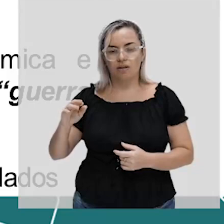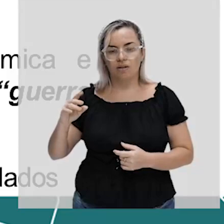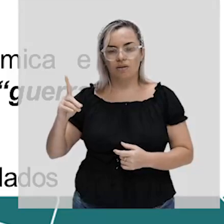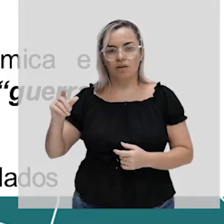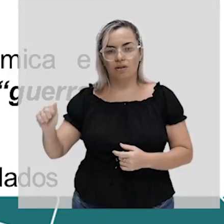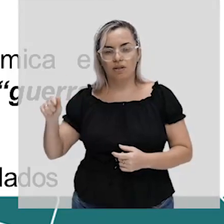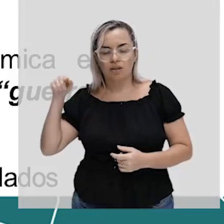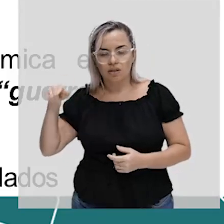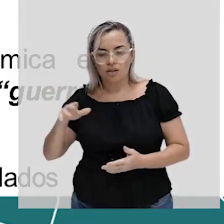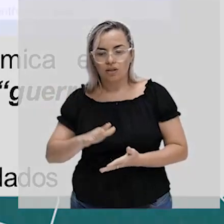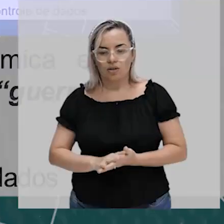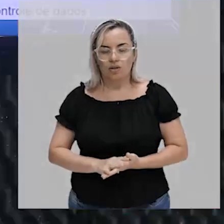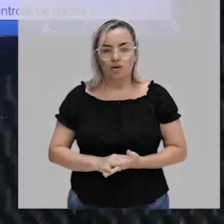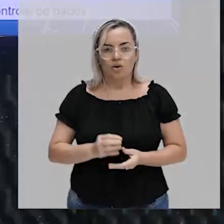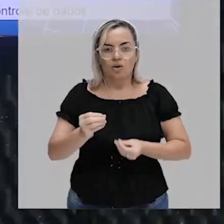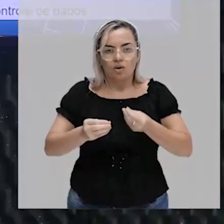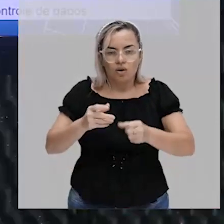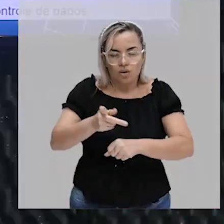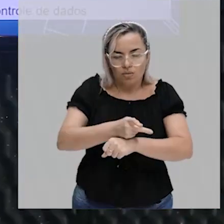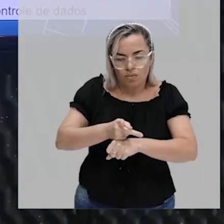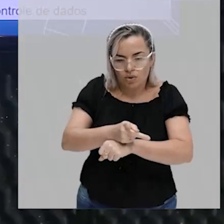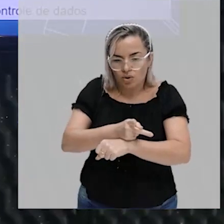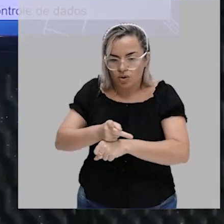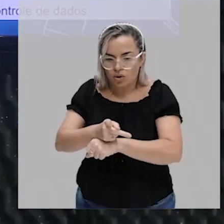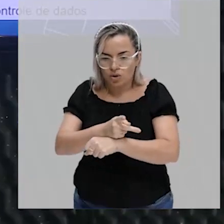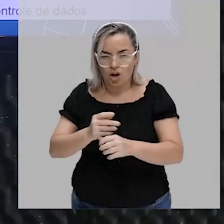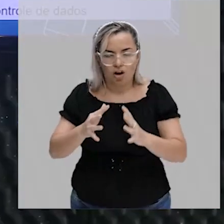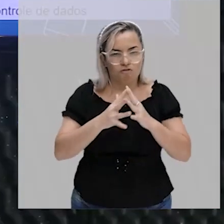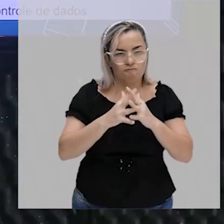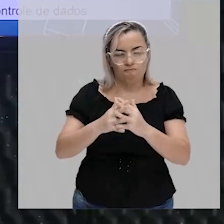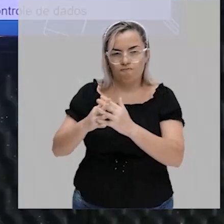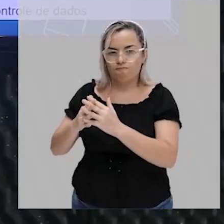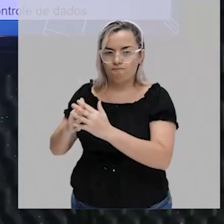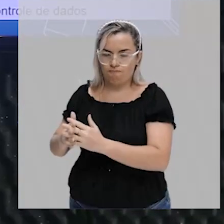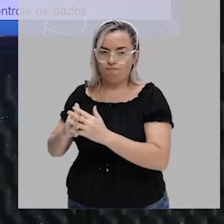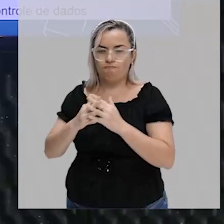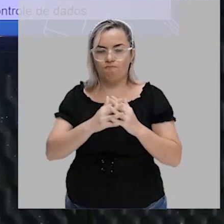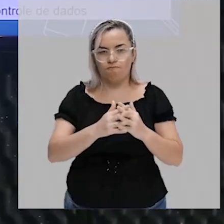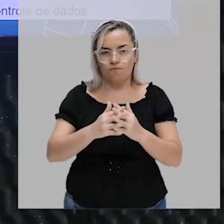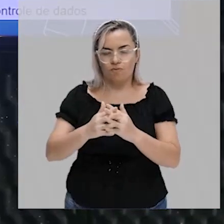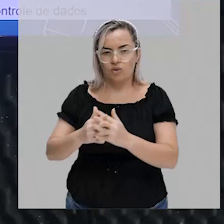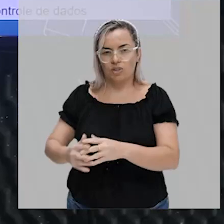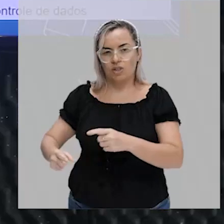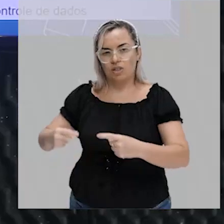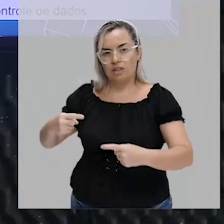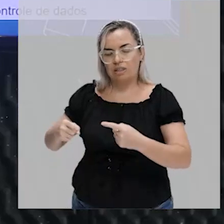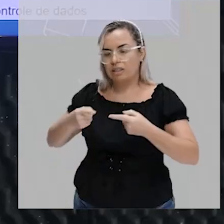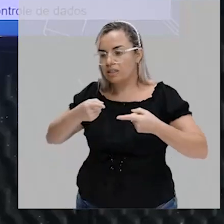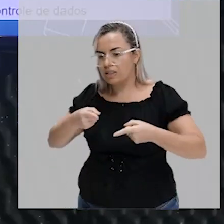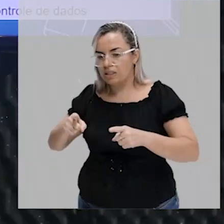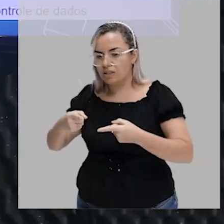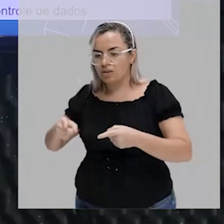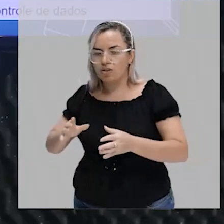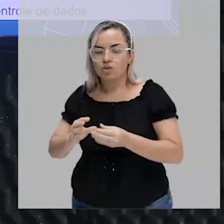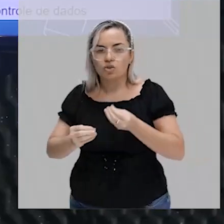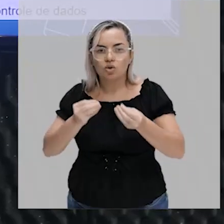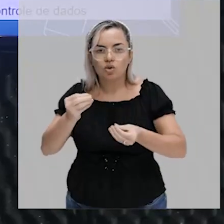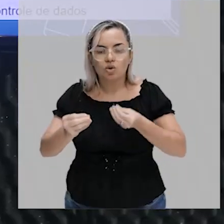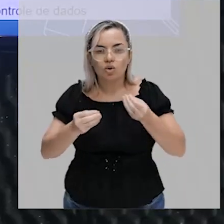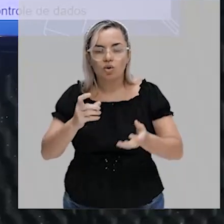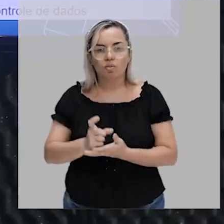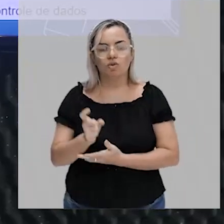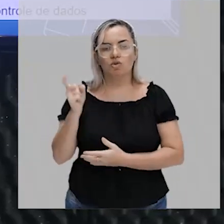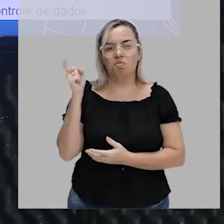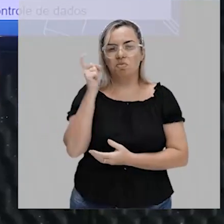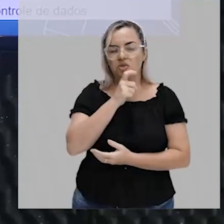criar instabilidade dentro do meu adversário através de informações falsas, fake news, através de